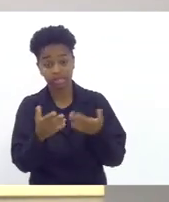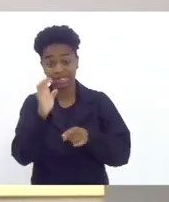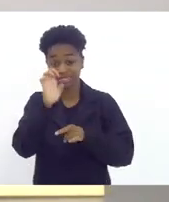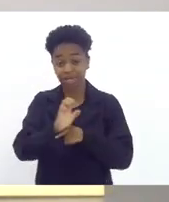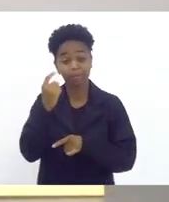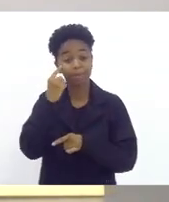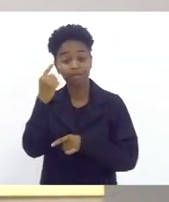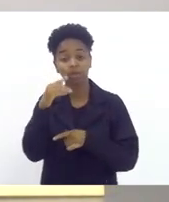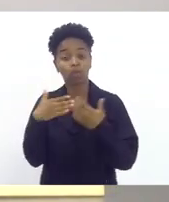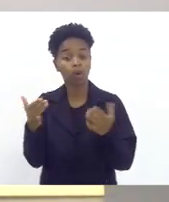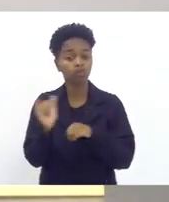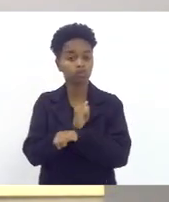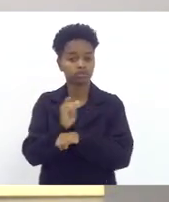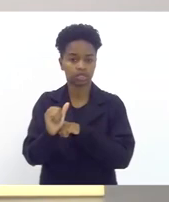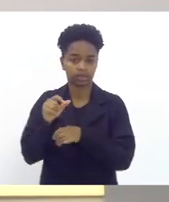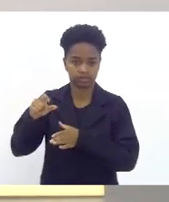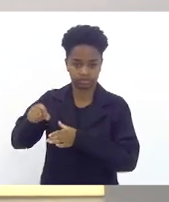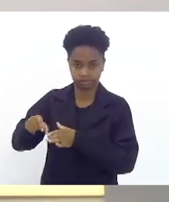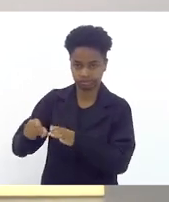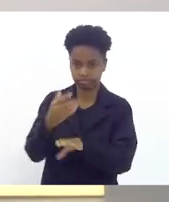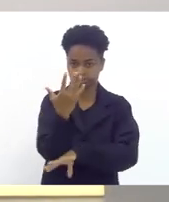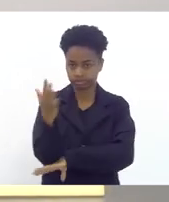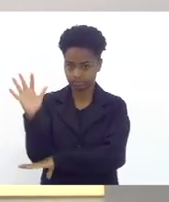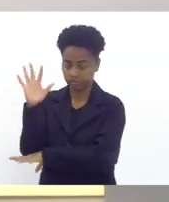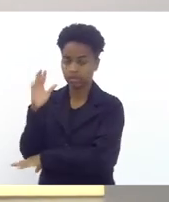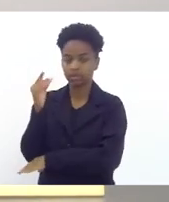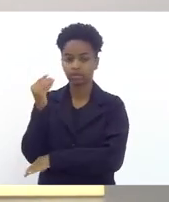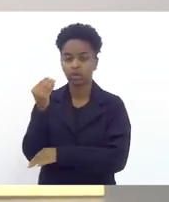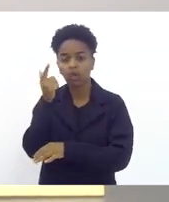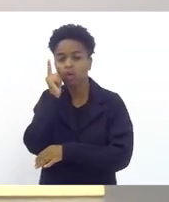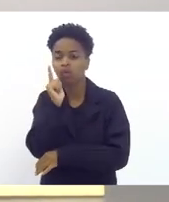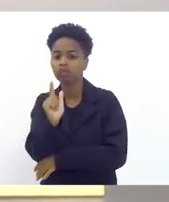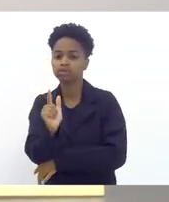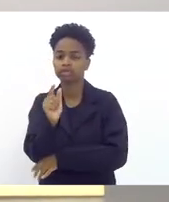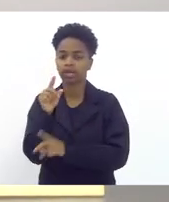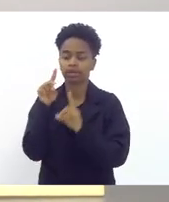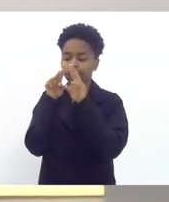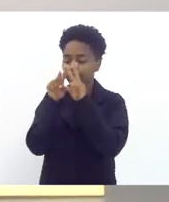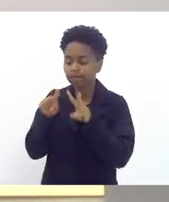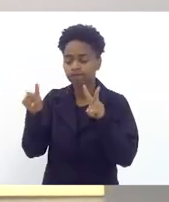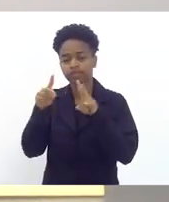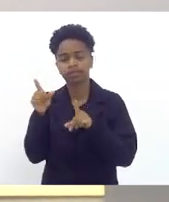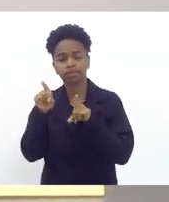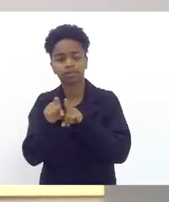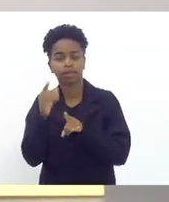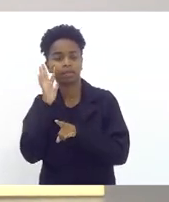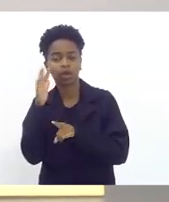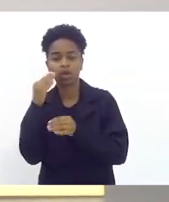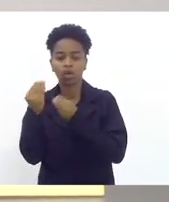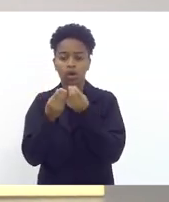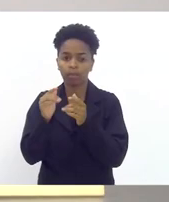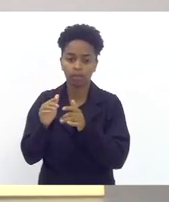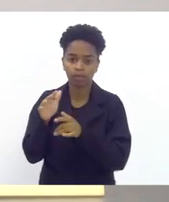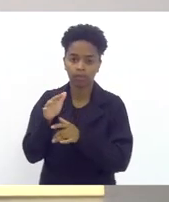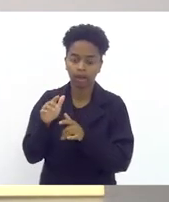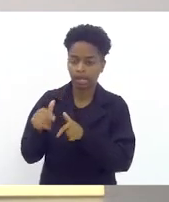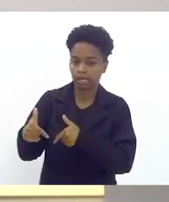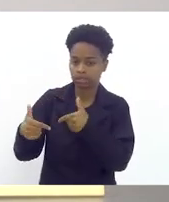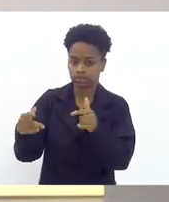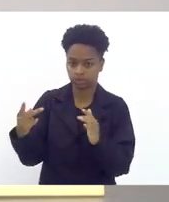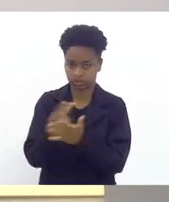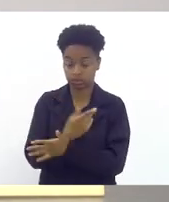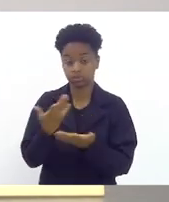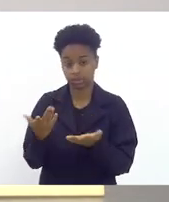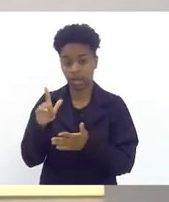pensar estratégia de restauração que conseguisse ter um olhar Aonde a ação acontecesse também em áreas prioritárias então isso foi um processo